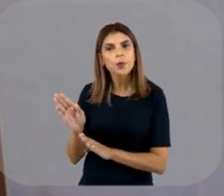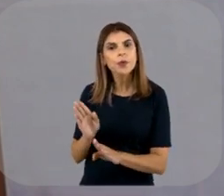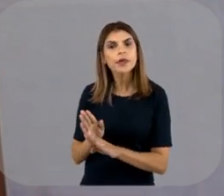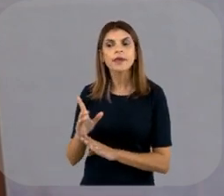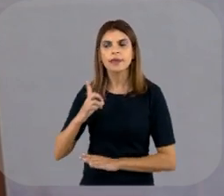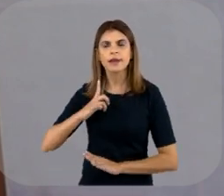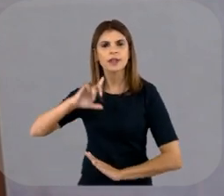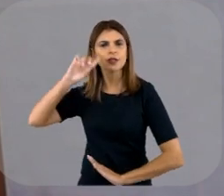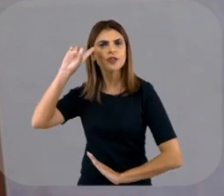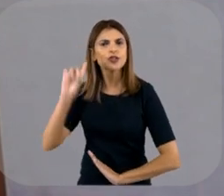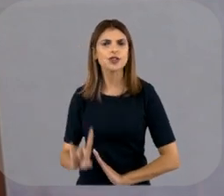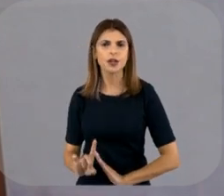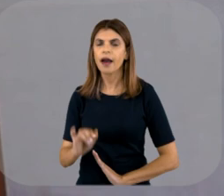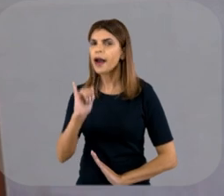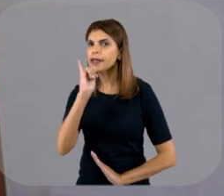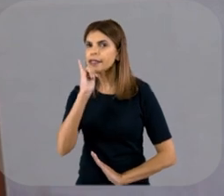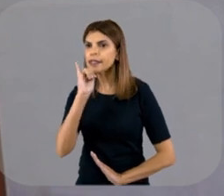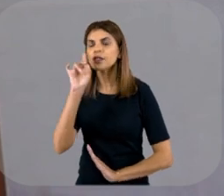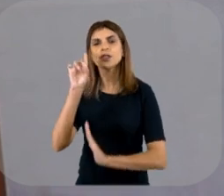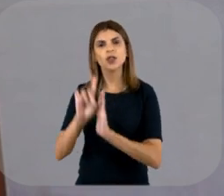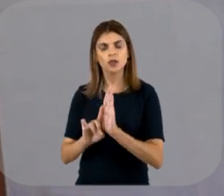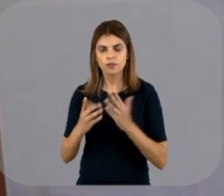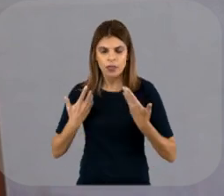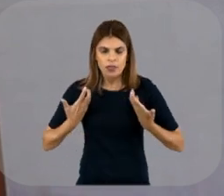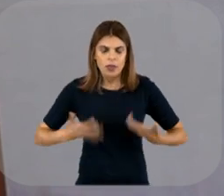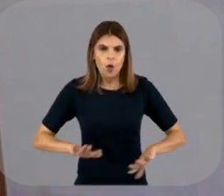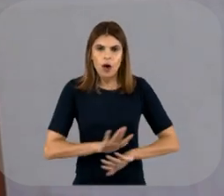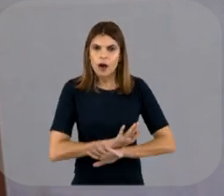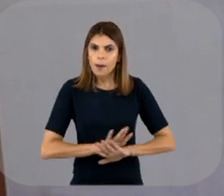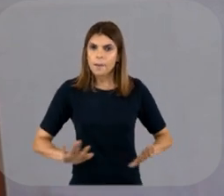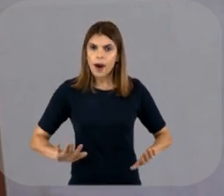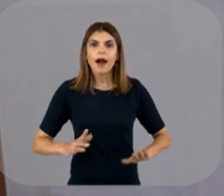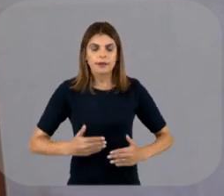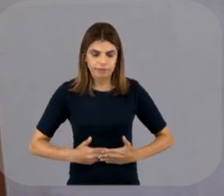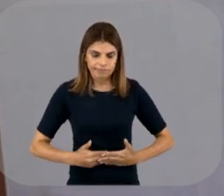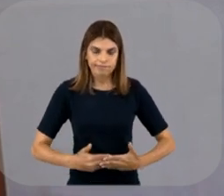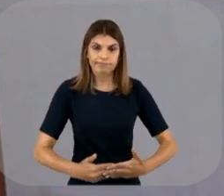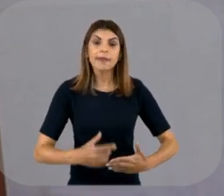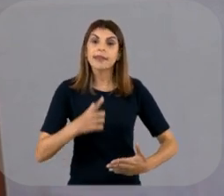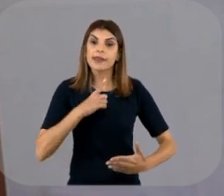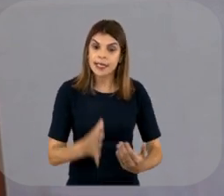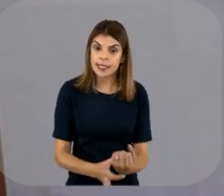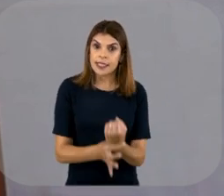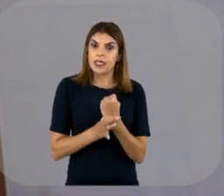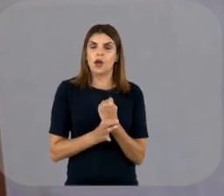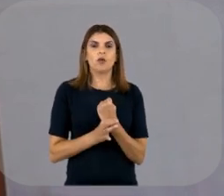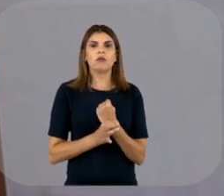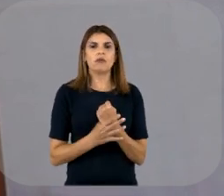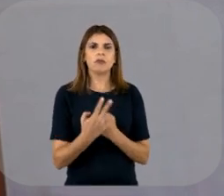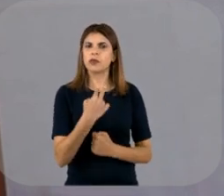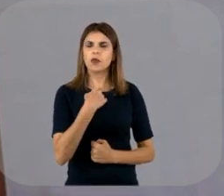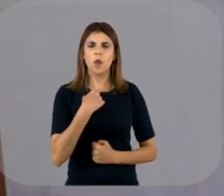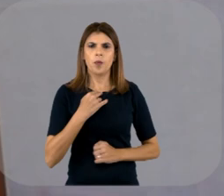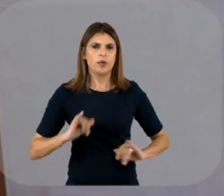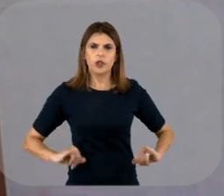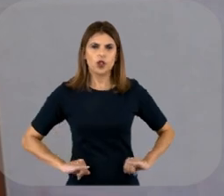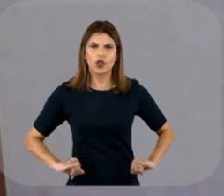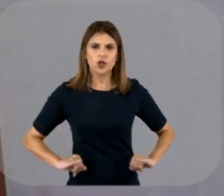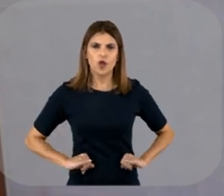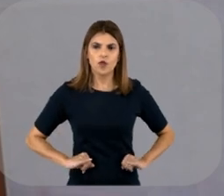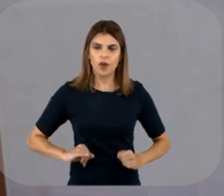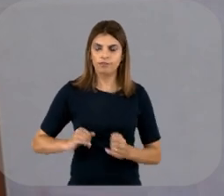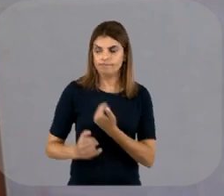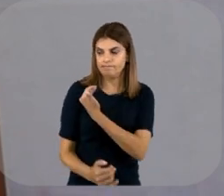ser orientadas sobre os seus direitos, por exemplo, de interromper a gravidez de forma segura. E elas não devem sofrer